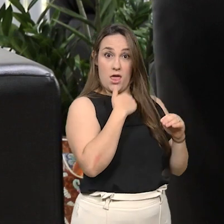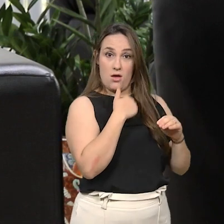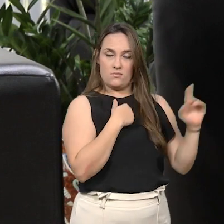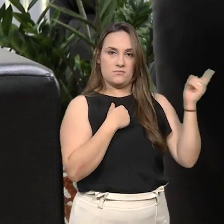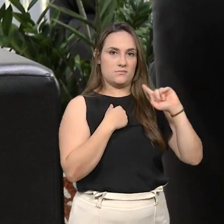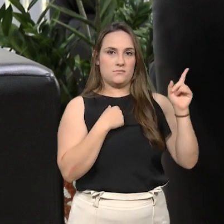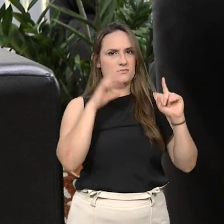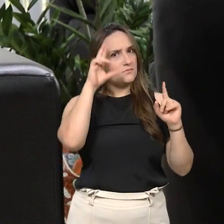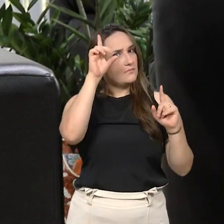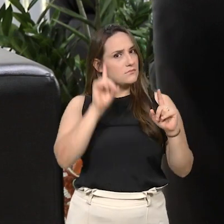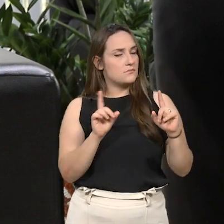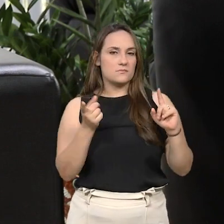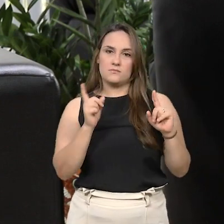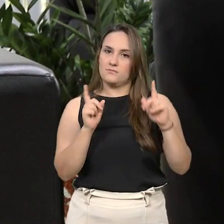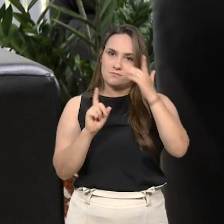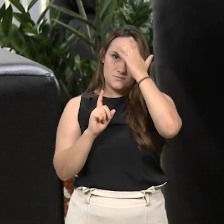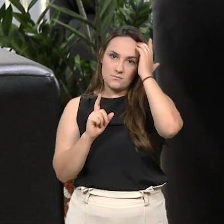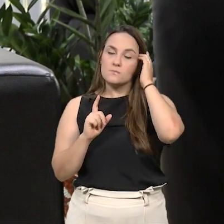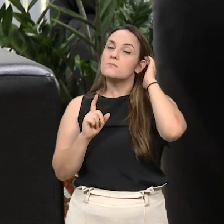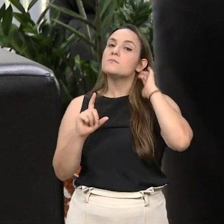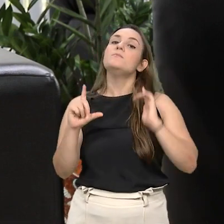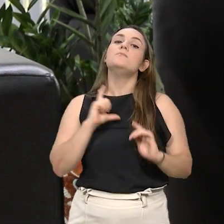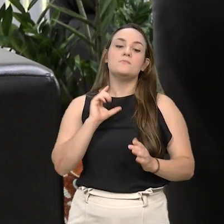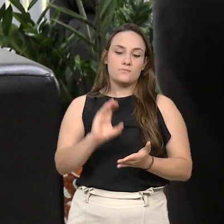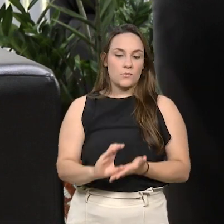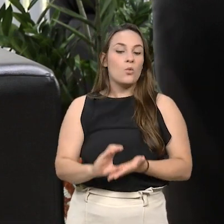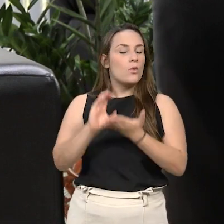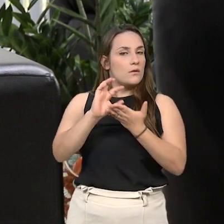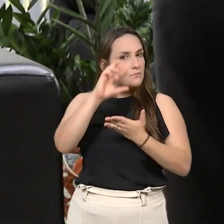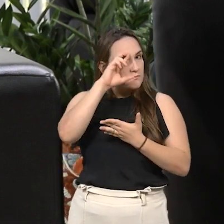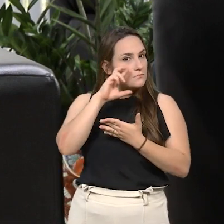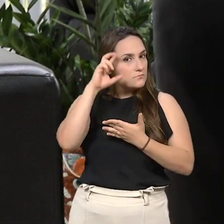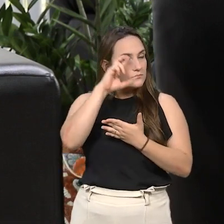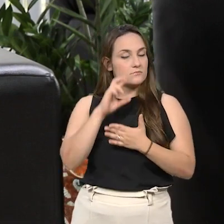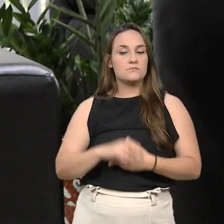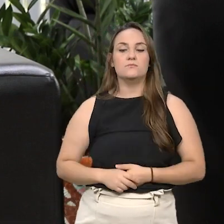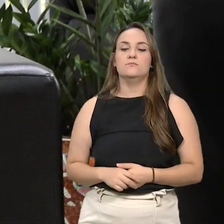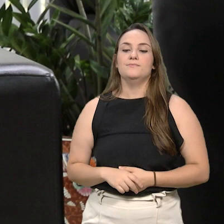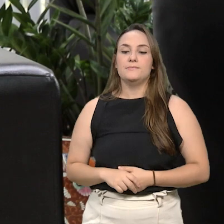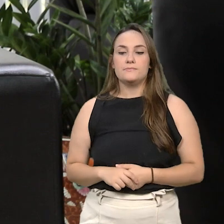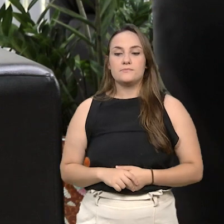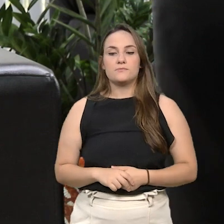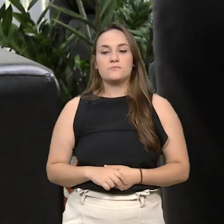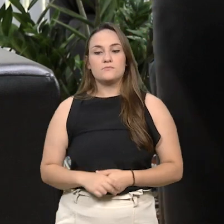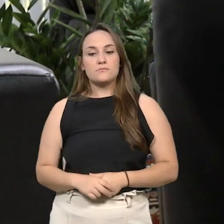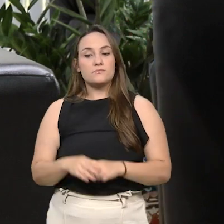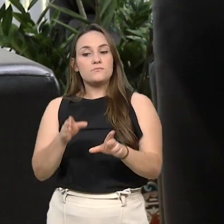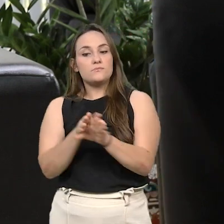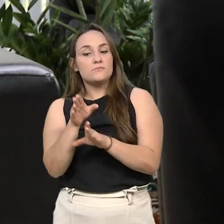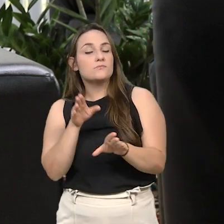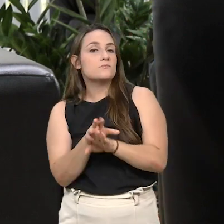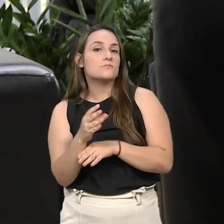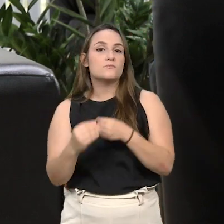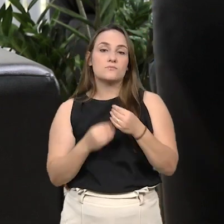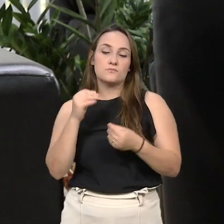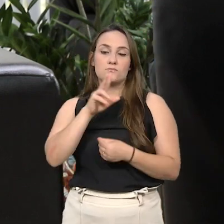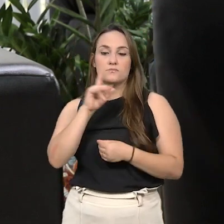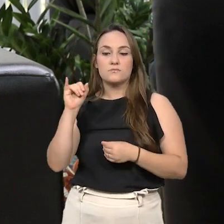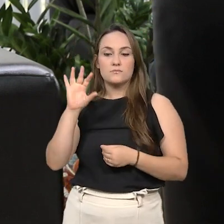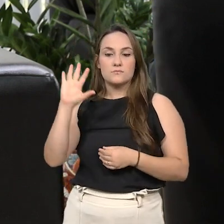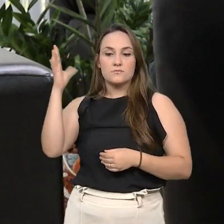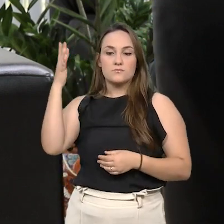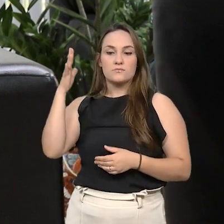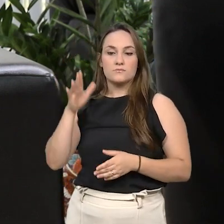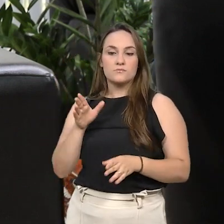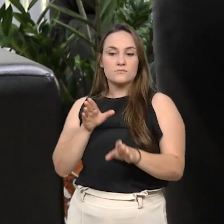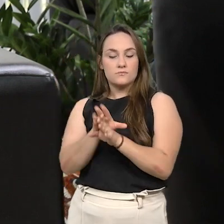eu nem a diretora. Na verdade, existe todo um conselho de supervisão em que funciona e dão os nortes que vão seguir a Central de